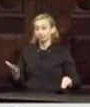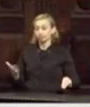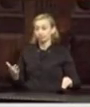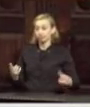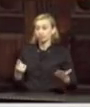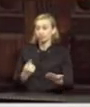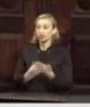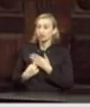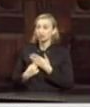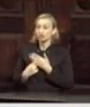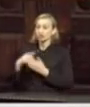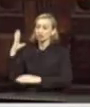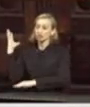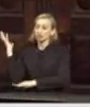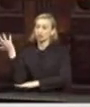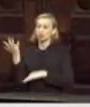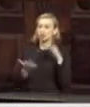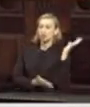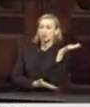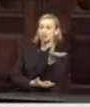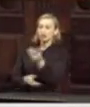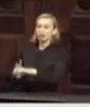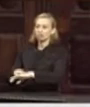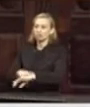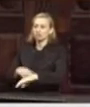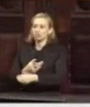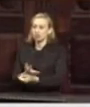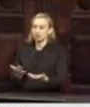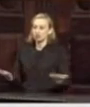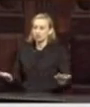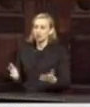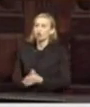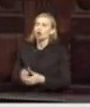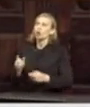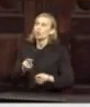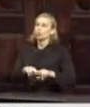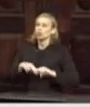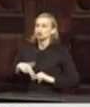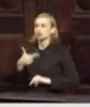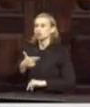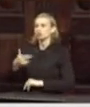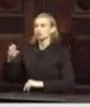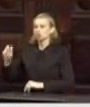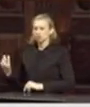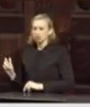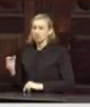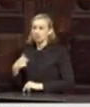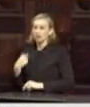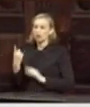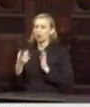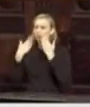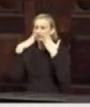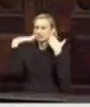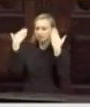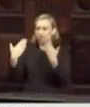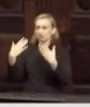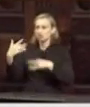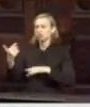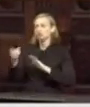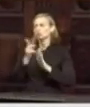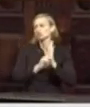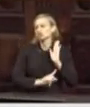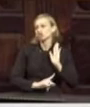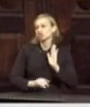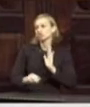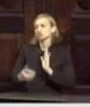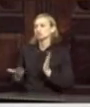áreas verdes. Por isso, em 2015, eu apresentei um projeto de emenda